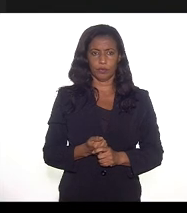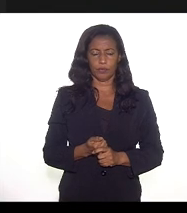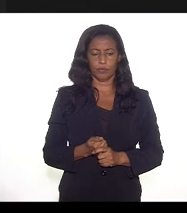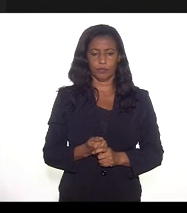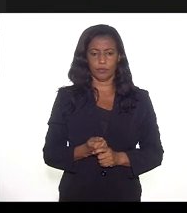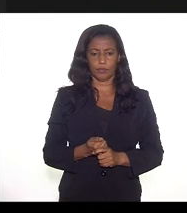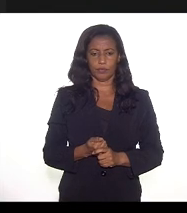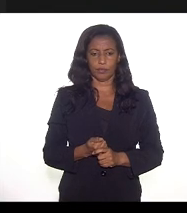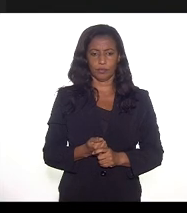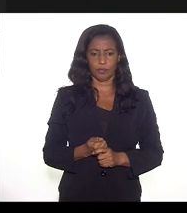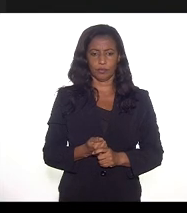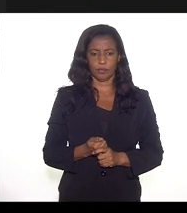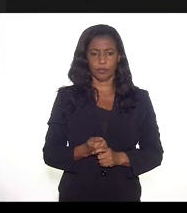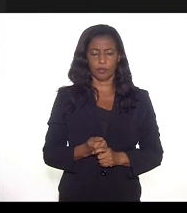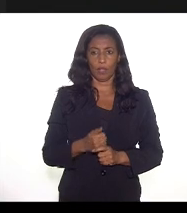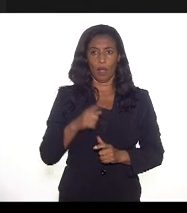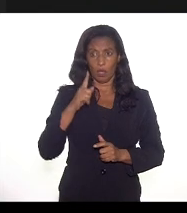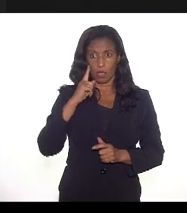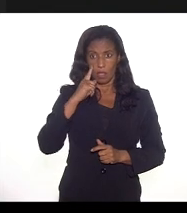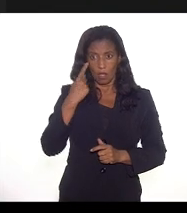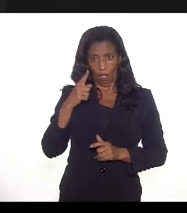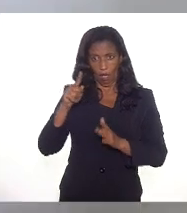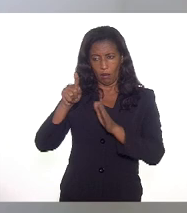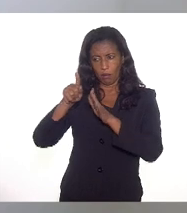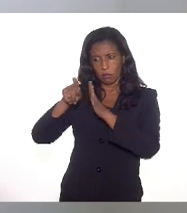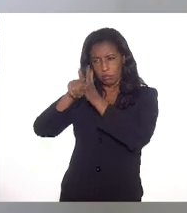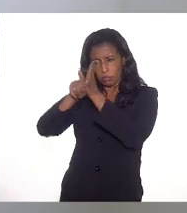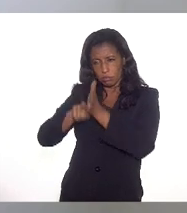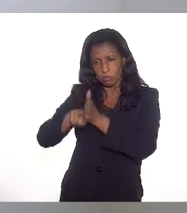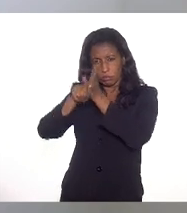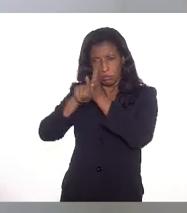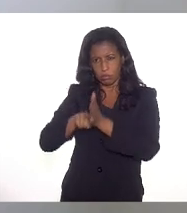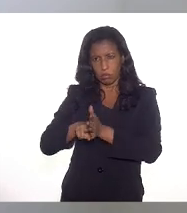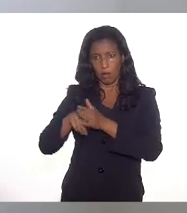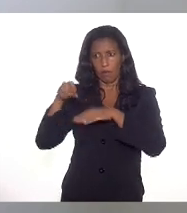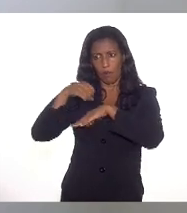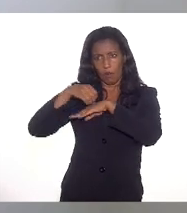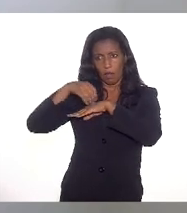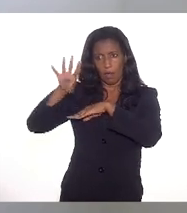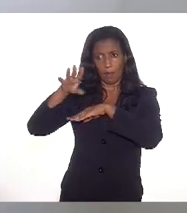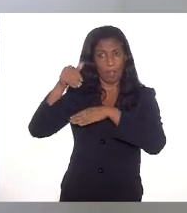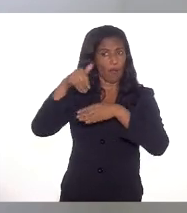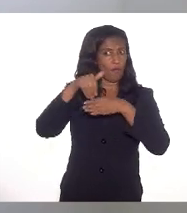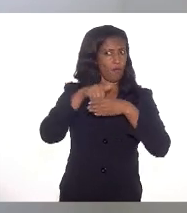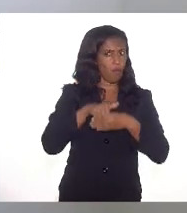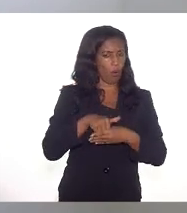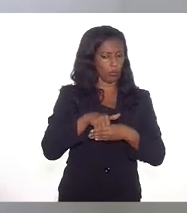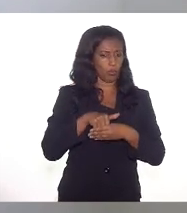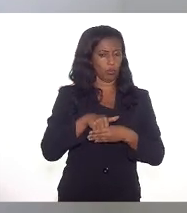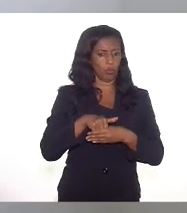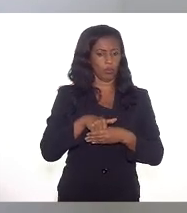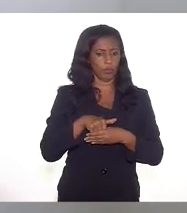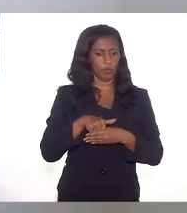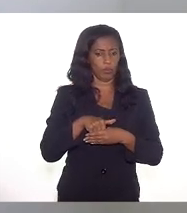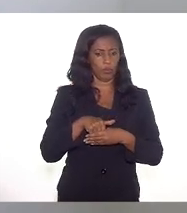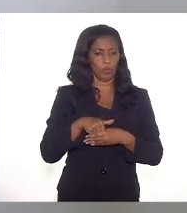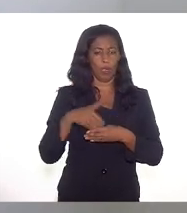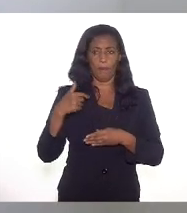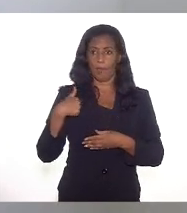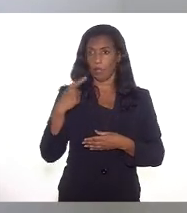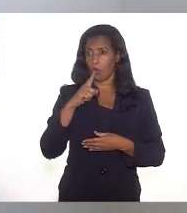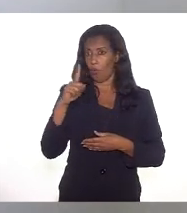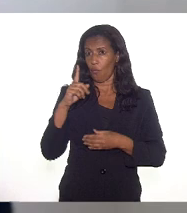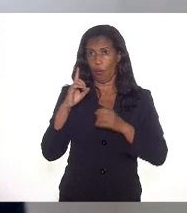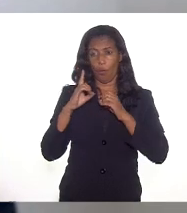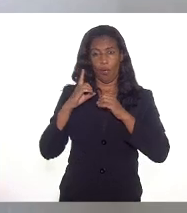Encaminhar a voto, presidente. Olha só, na verificação vai encaminhar voto por bancada, mas eu não vou deixar declarar voto,